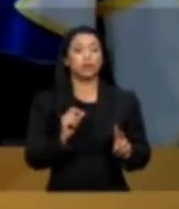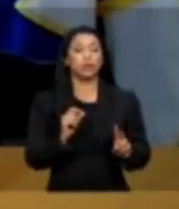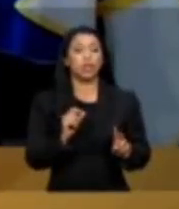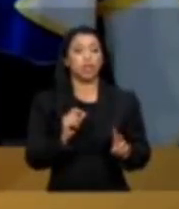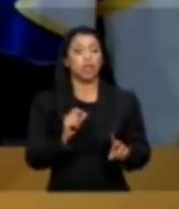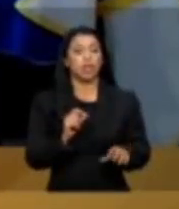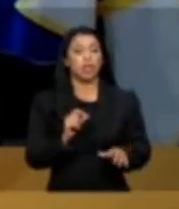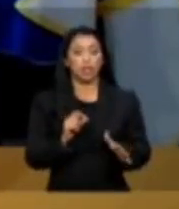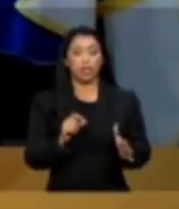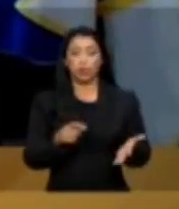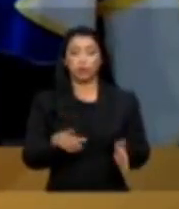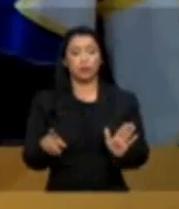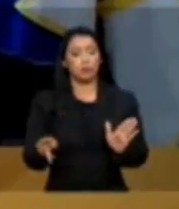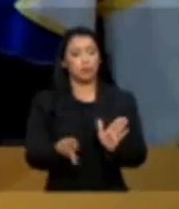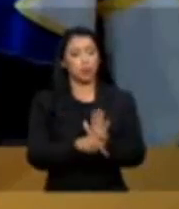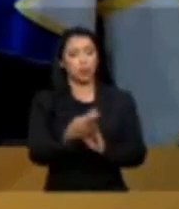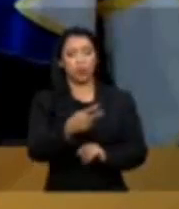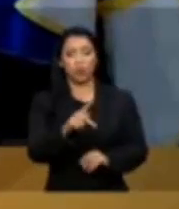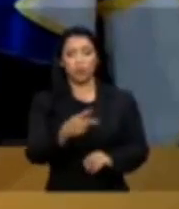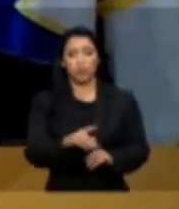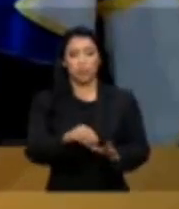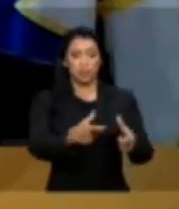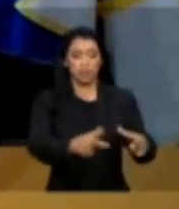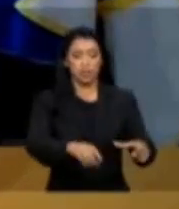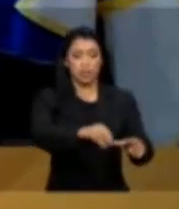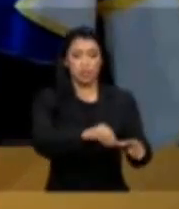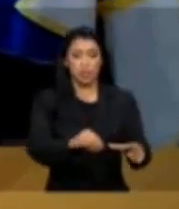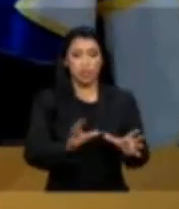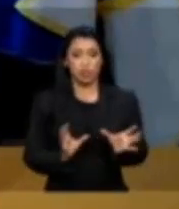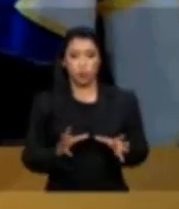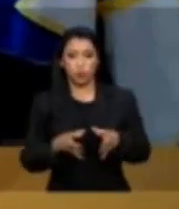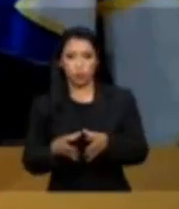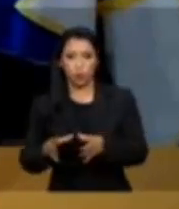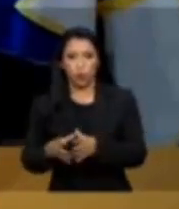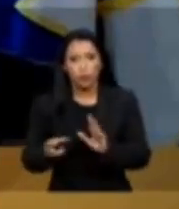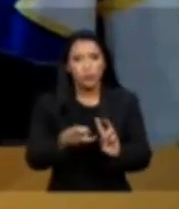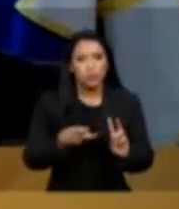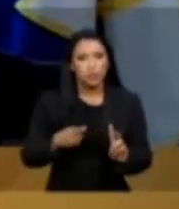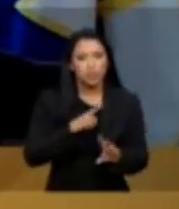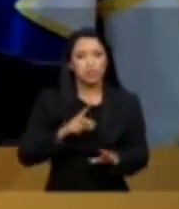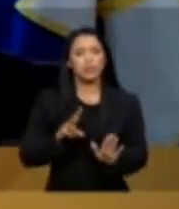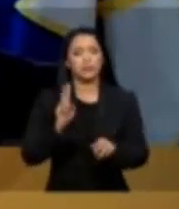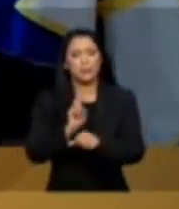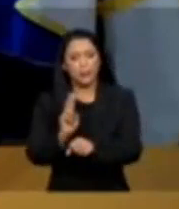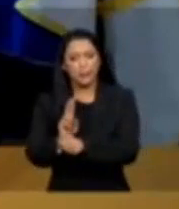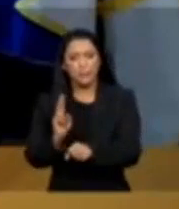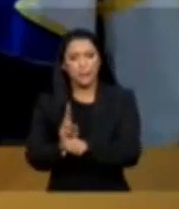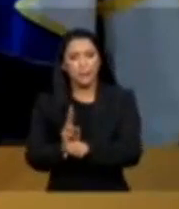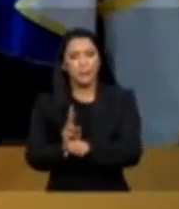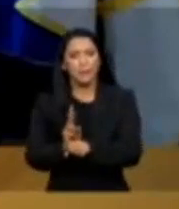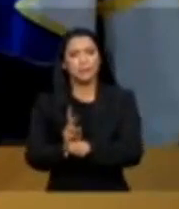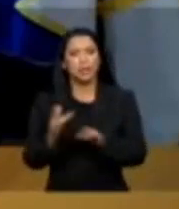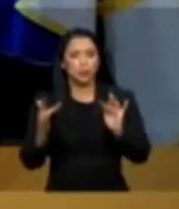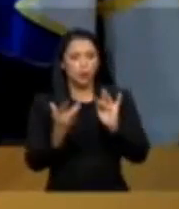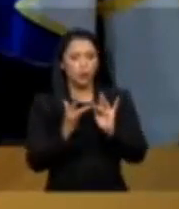e titulares da posse sobre elas. As comunidades indígenas guardam relação própria com a terra,